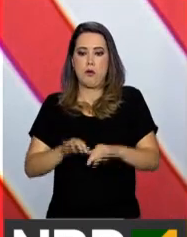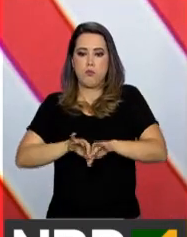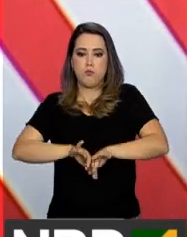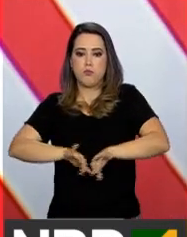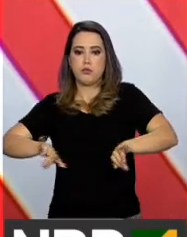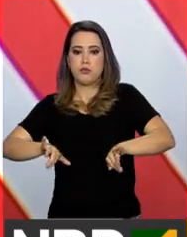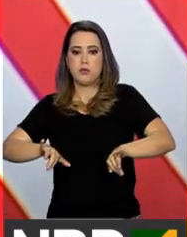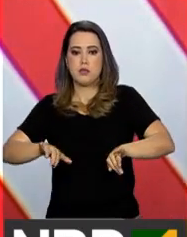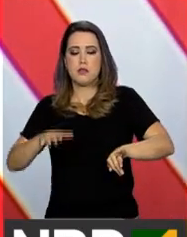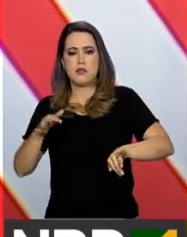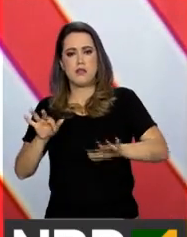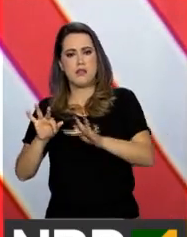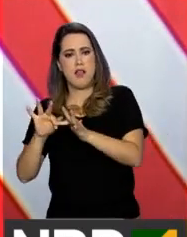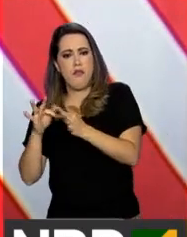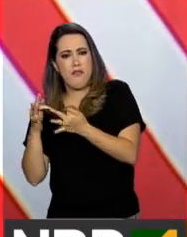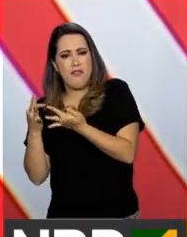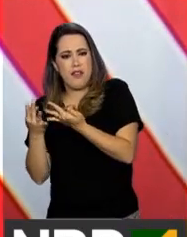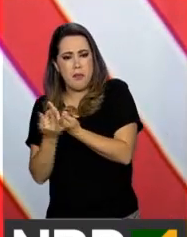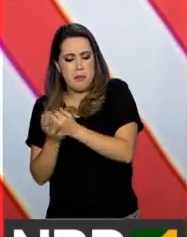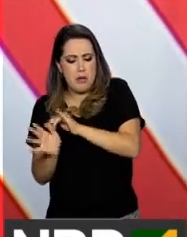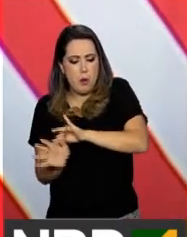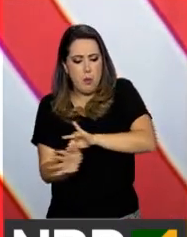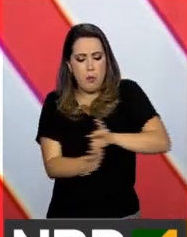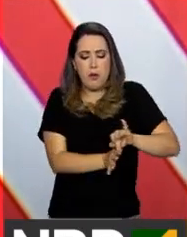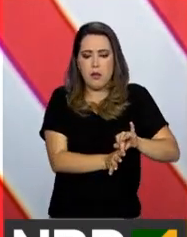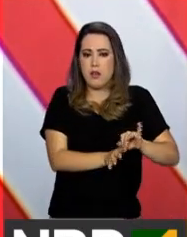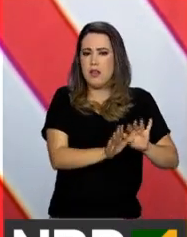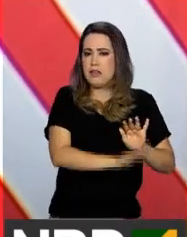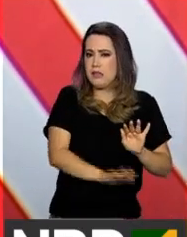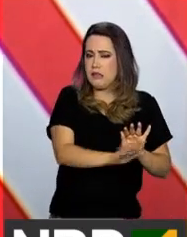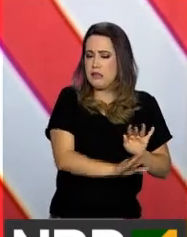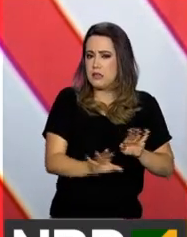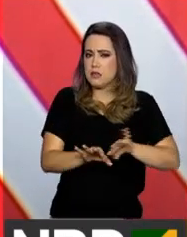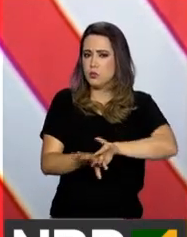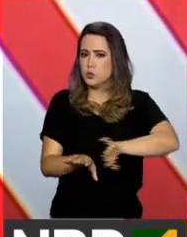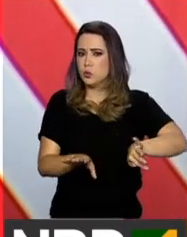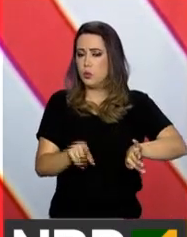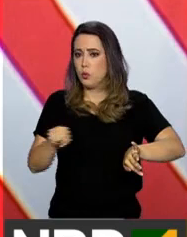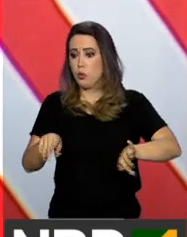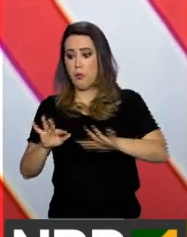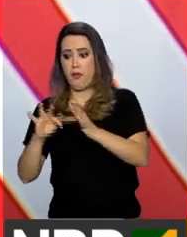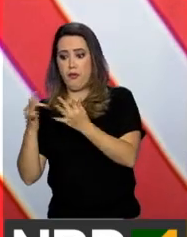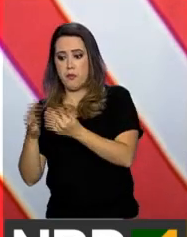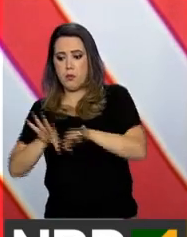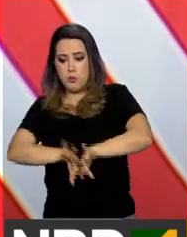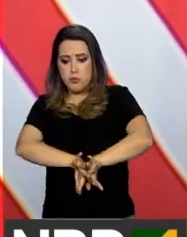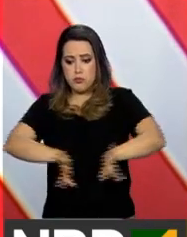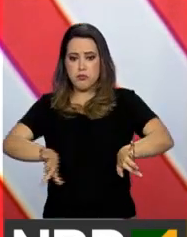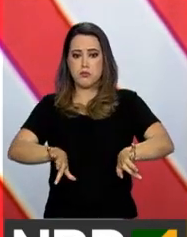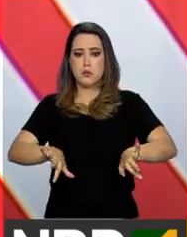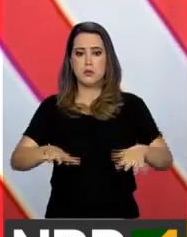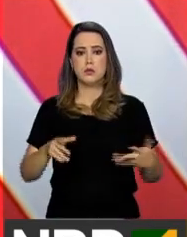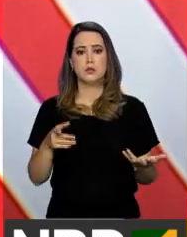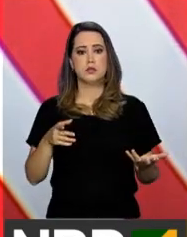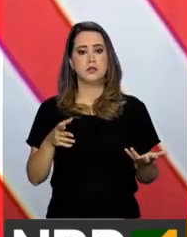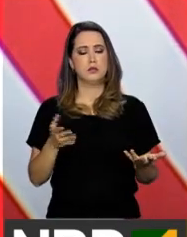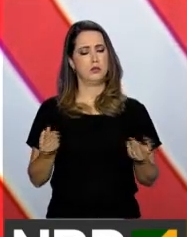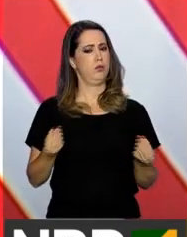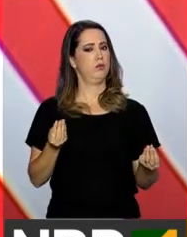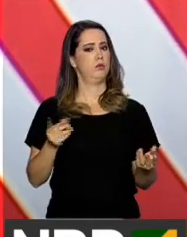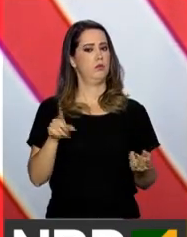que se encontram separados de seus pais nos Estados Unidos. Disse que se